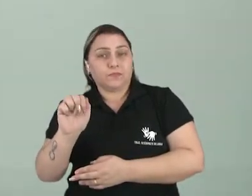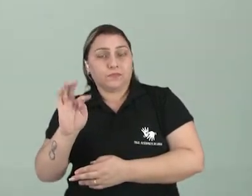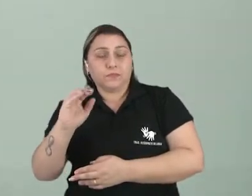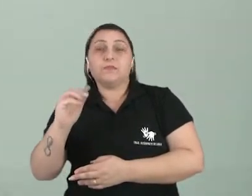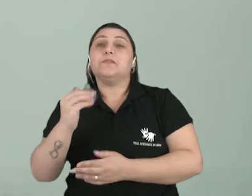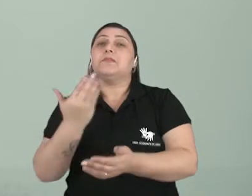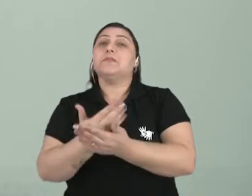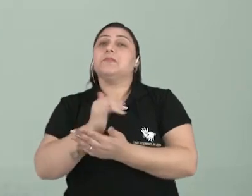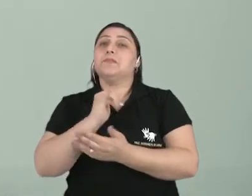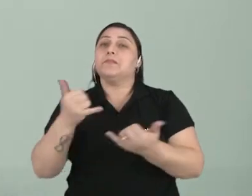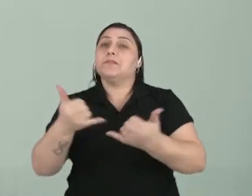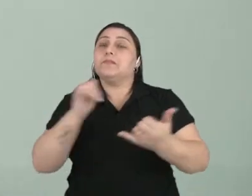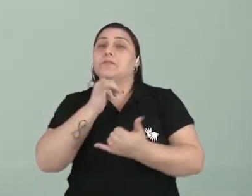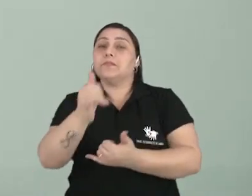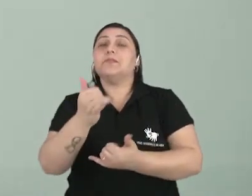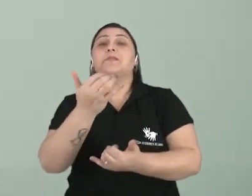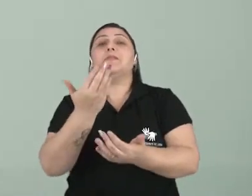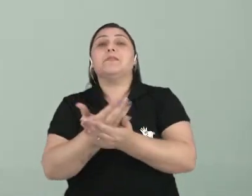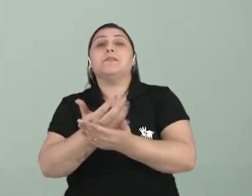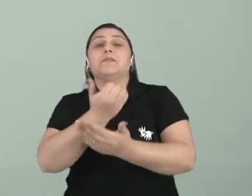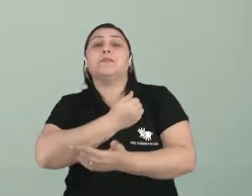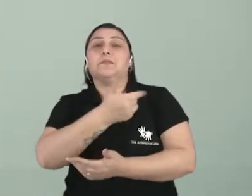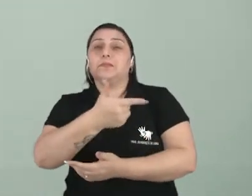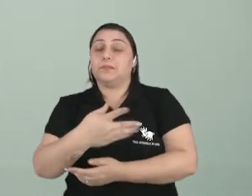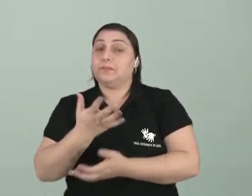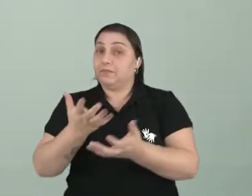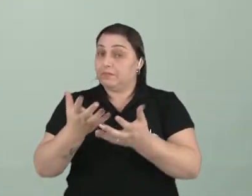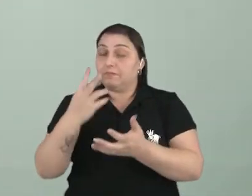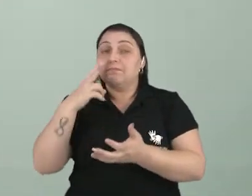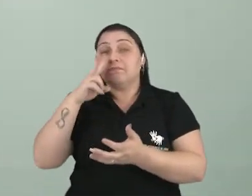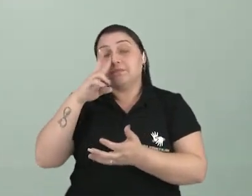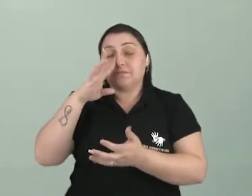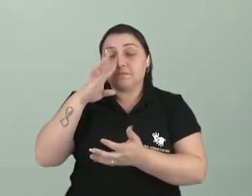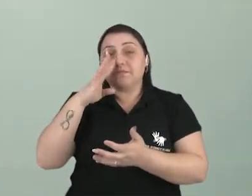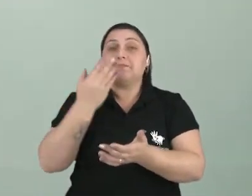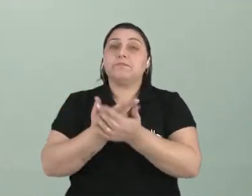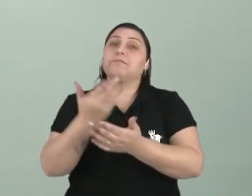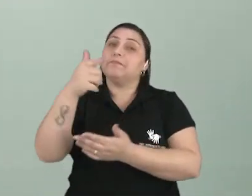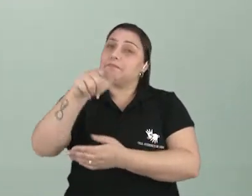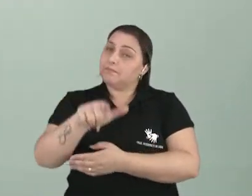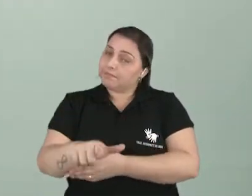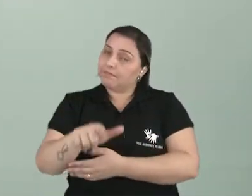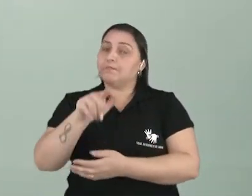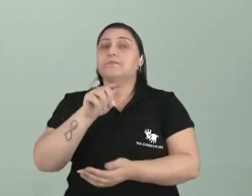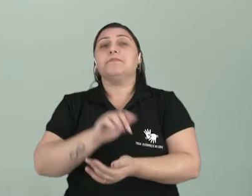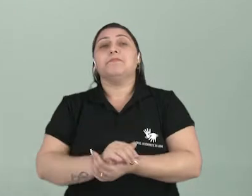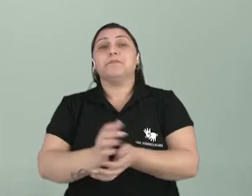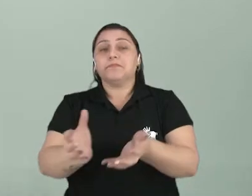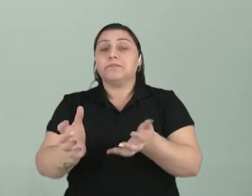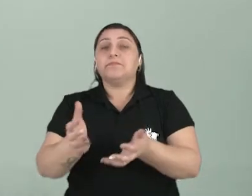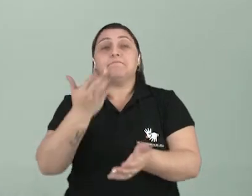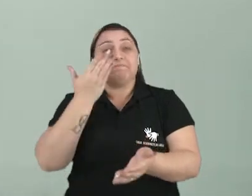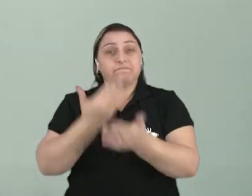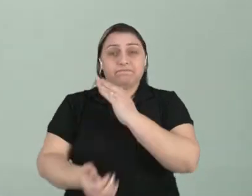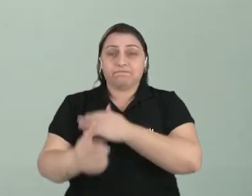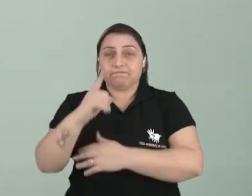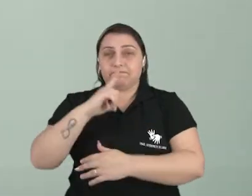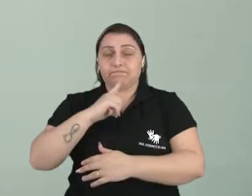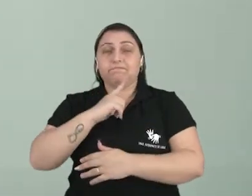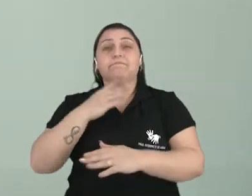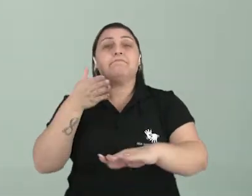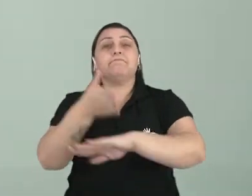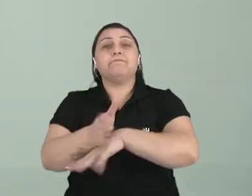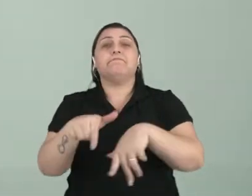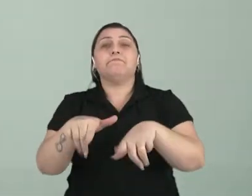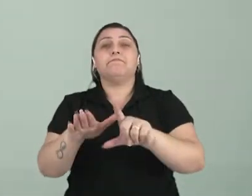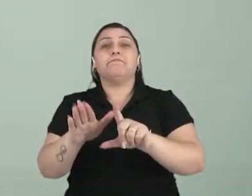número 24. Caso você queira reassistir essa aula ou alguma aula relacionada ao assunto que você tenha perdido, acesse a